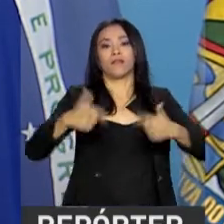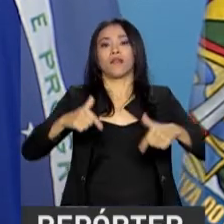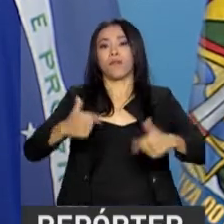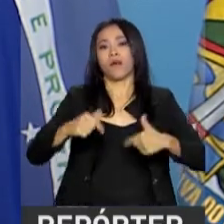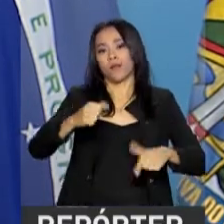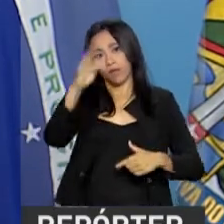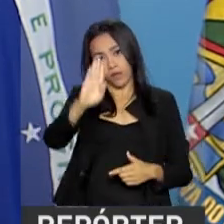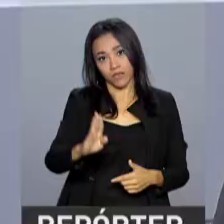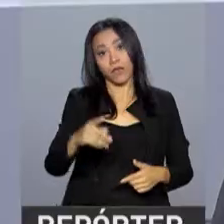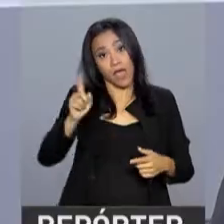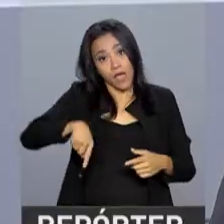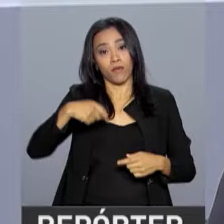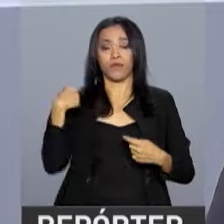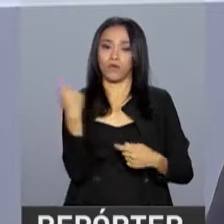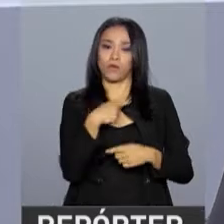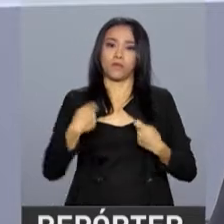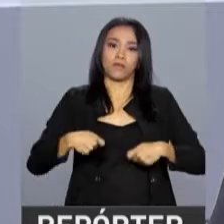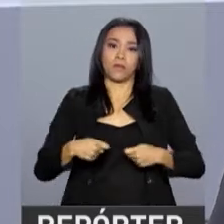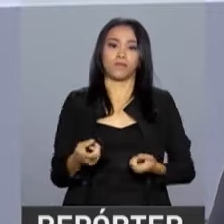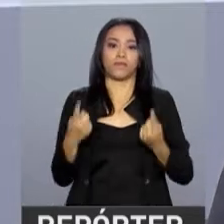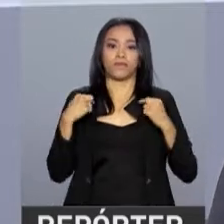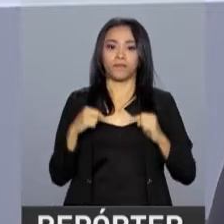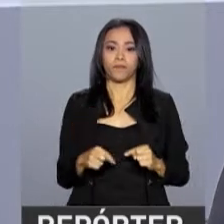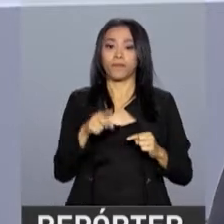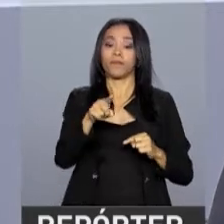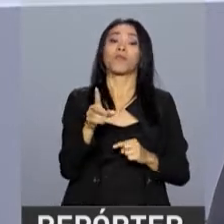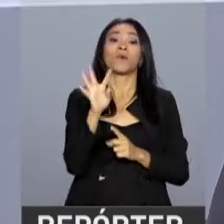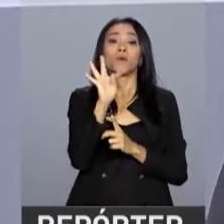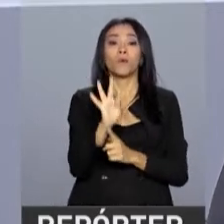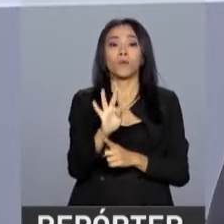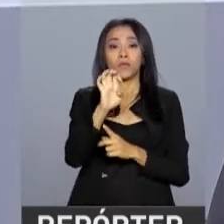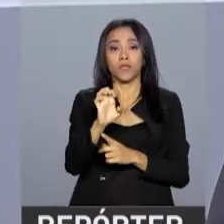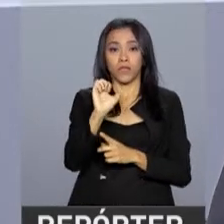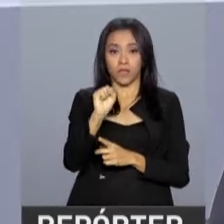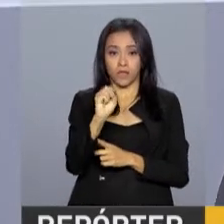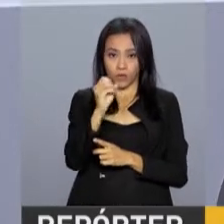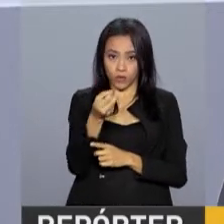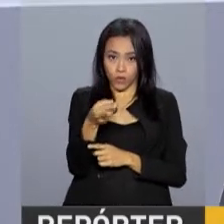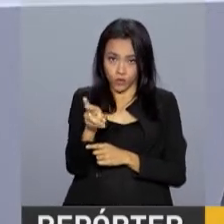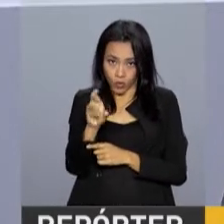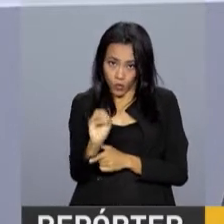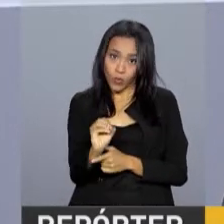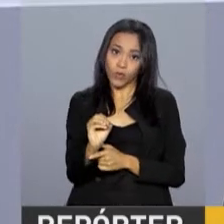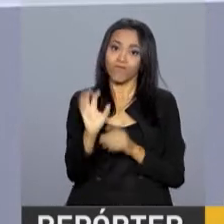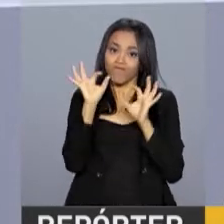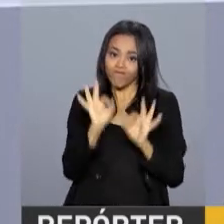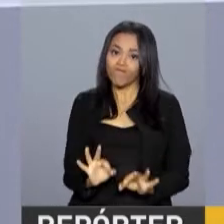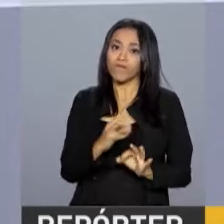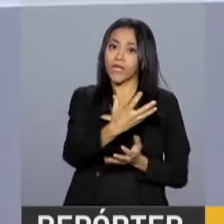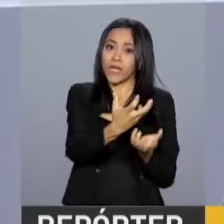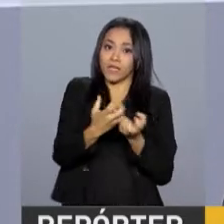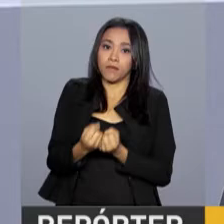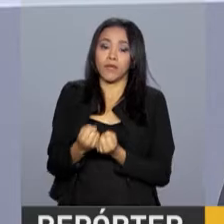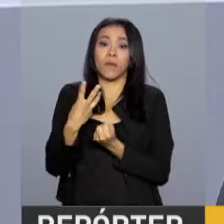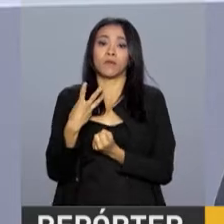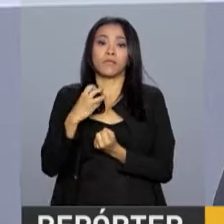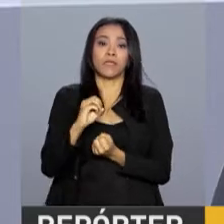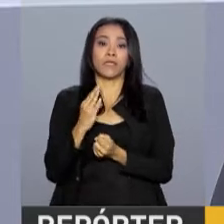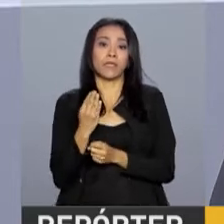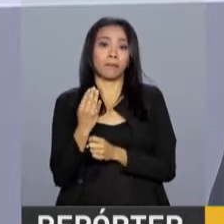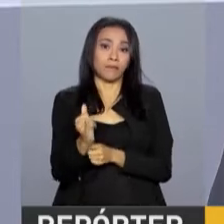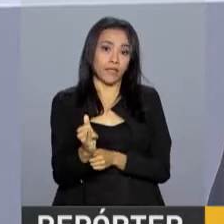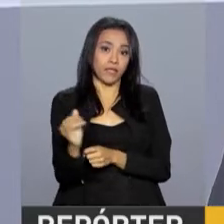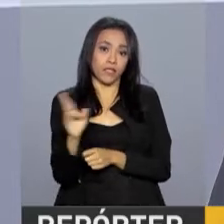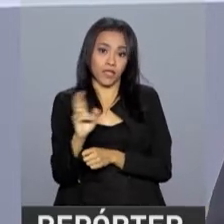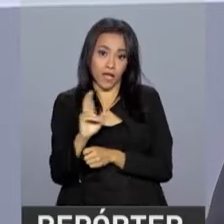mais nós precisamos o tesouro nacional confirmou que recebeu 30 bilhões de reais do banco nacional de desenvolvimento